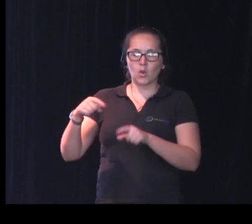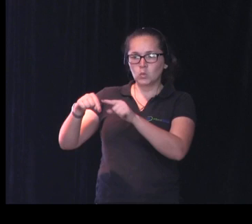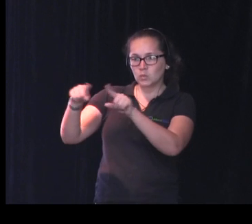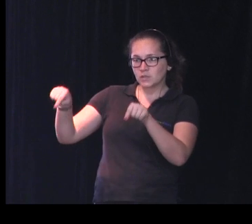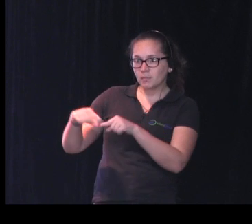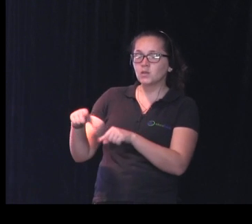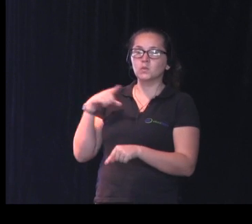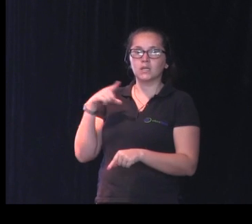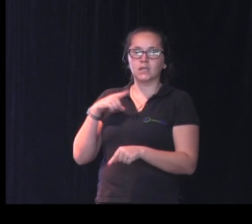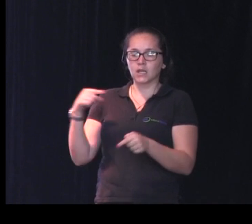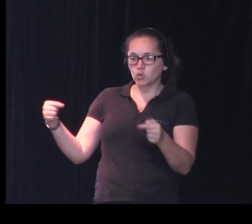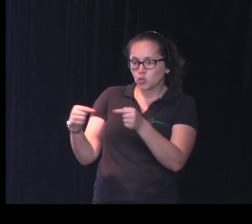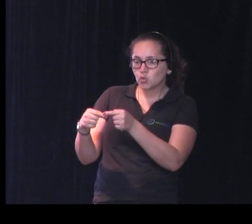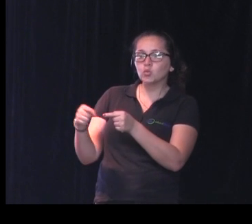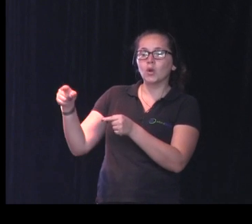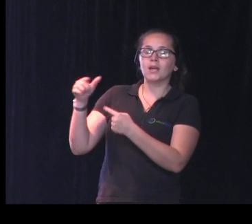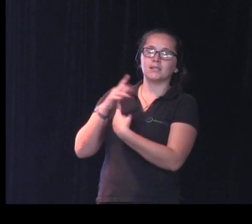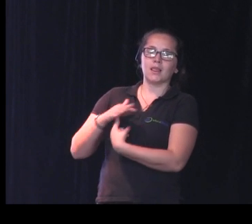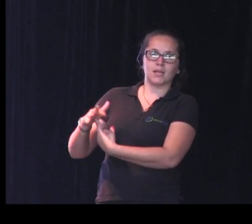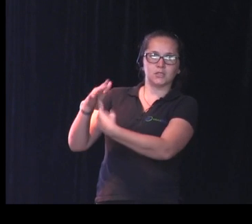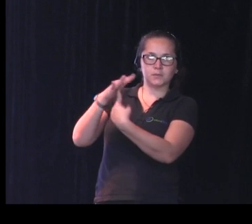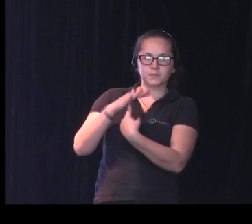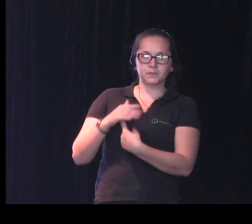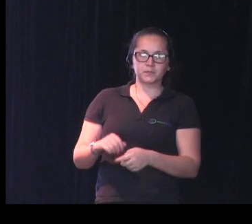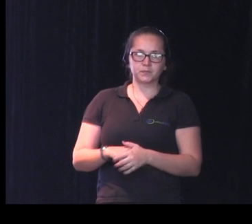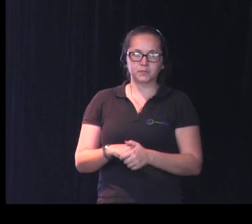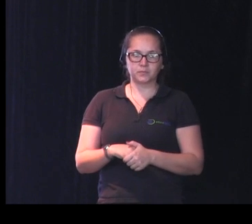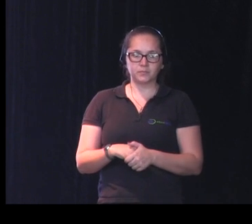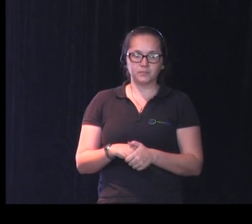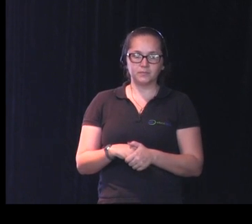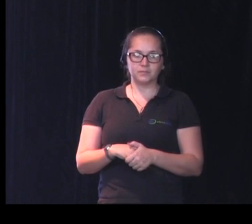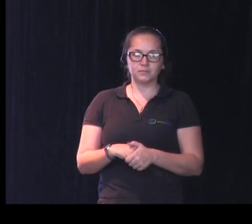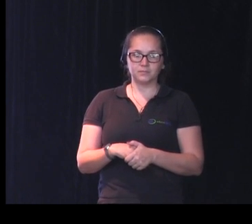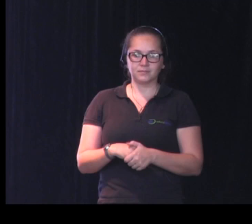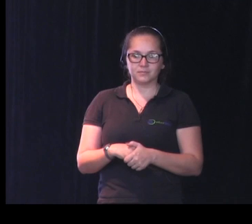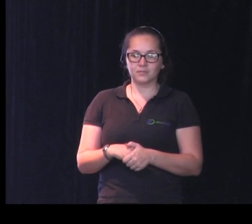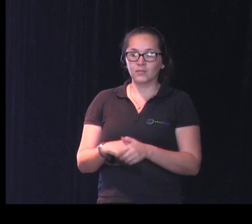um espaço que está muito bem ligado com o resto da cidade,